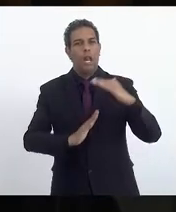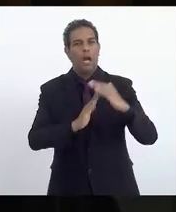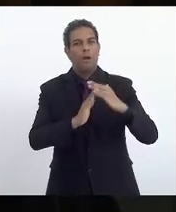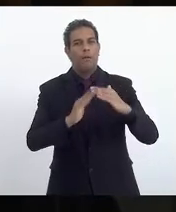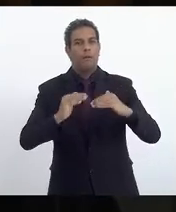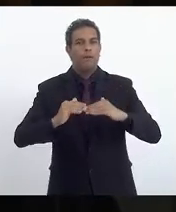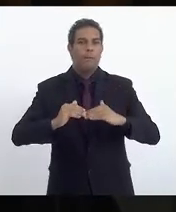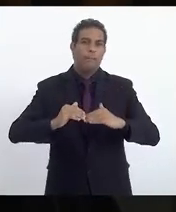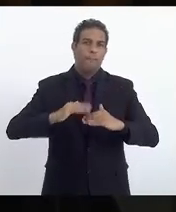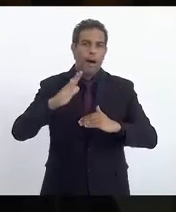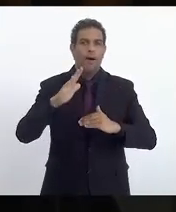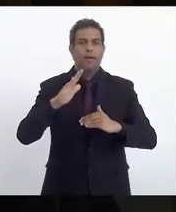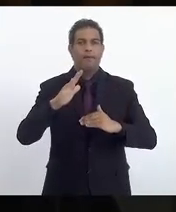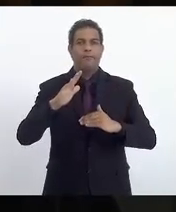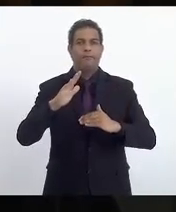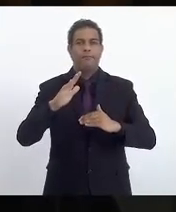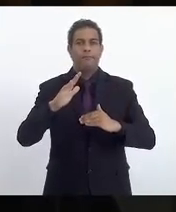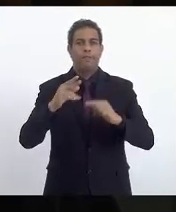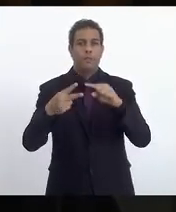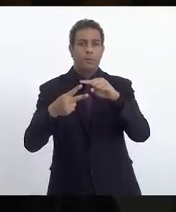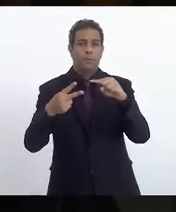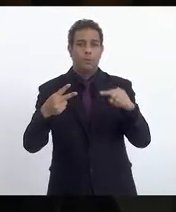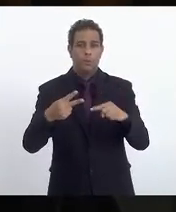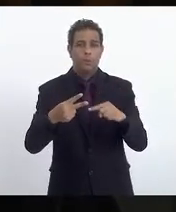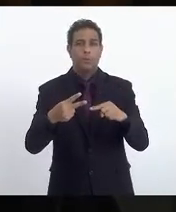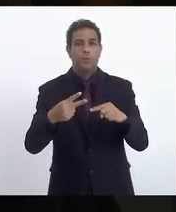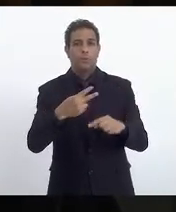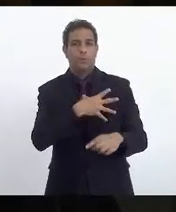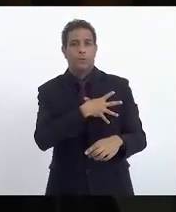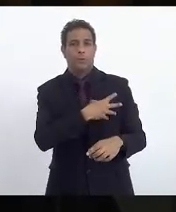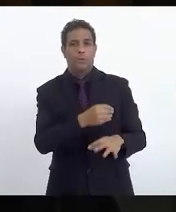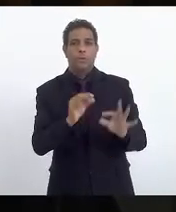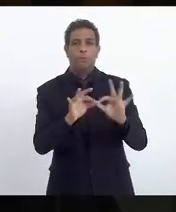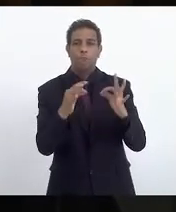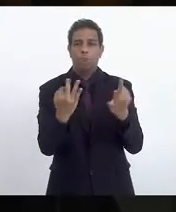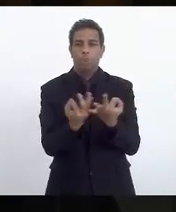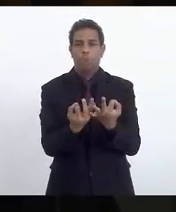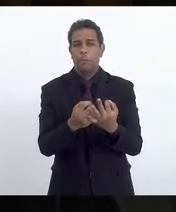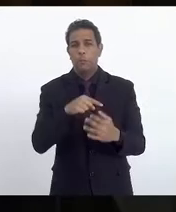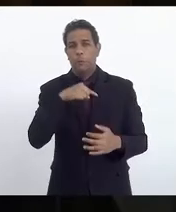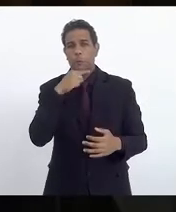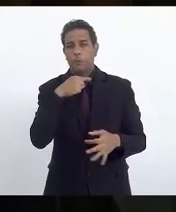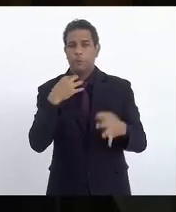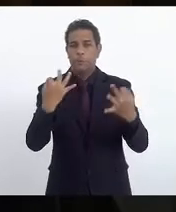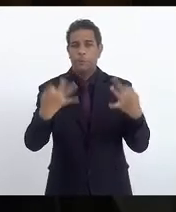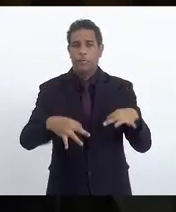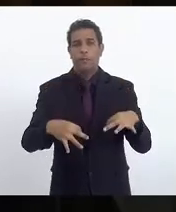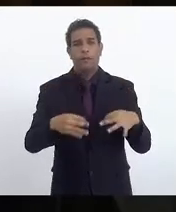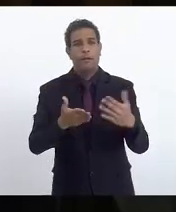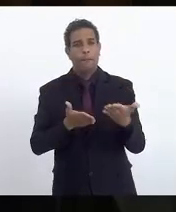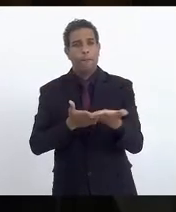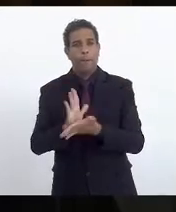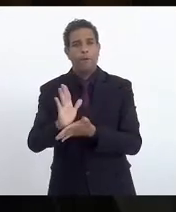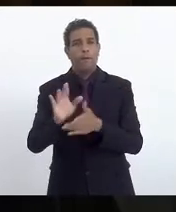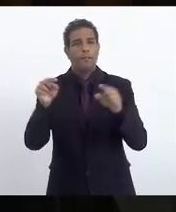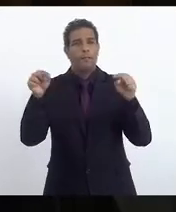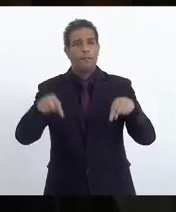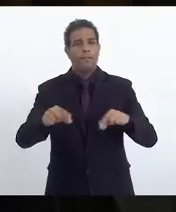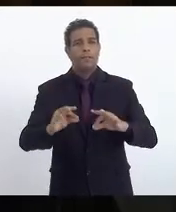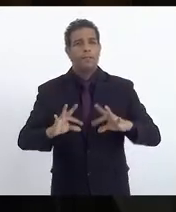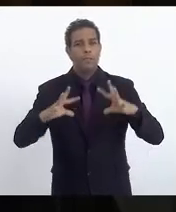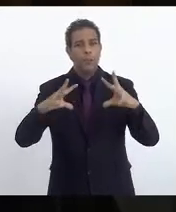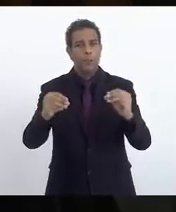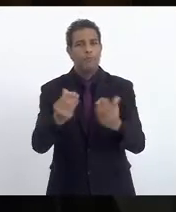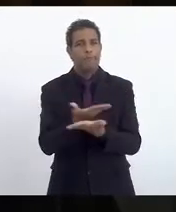máximos de dois filhos por família não tivemos Nenhuma Dúvida foi aprovado aqui por